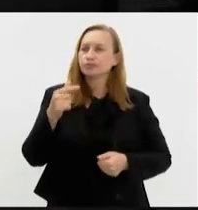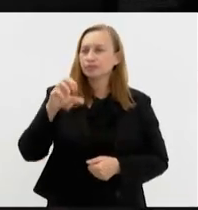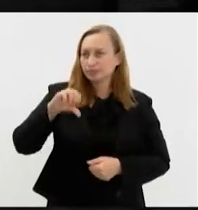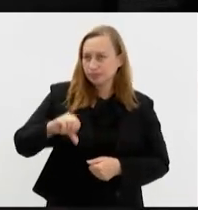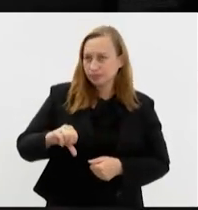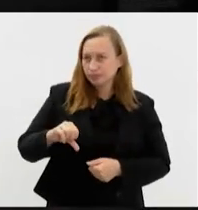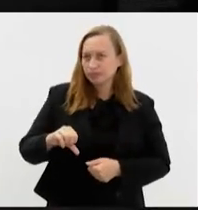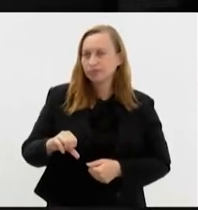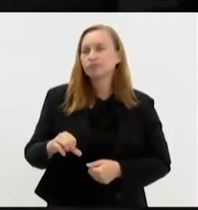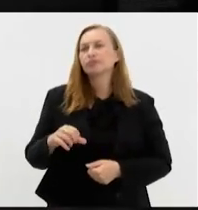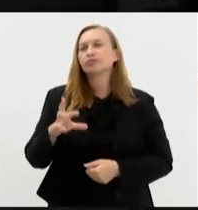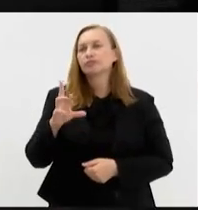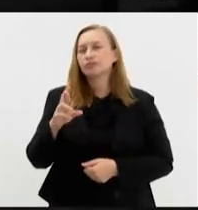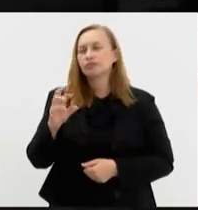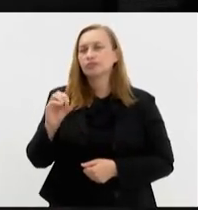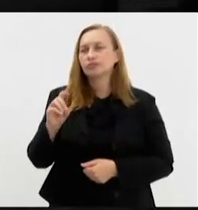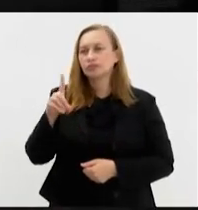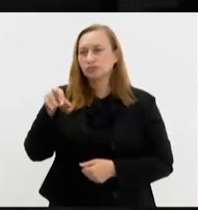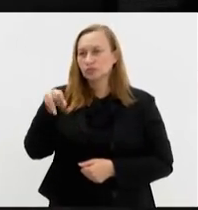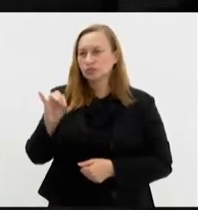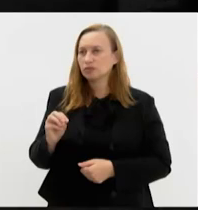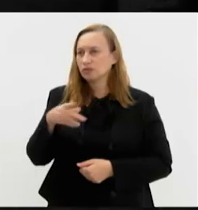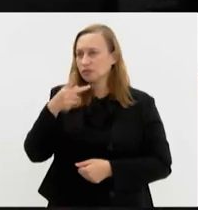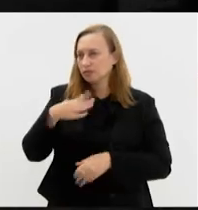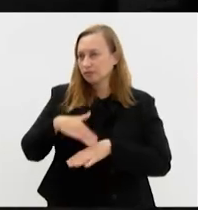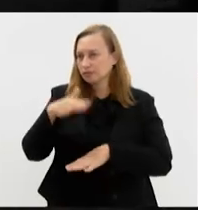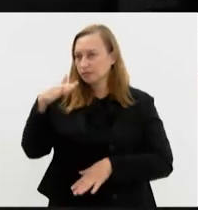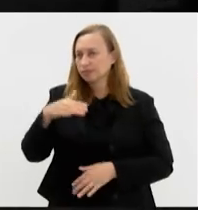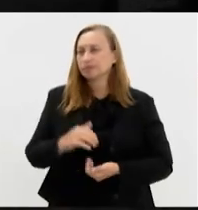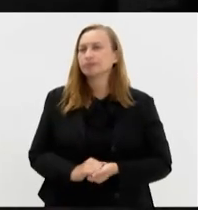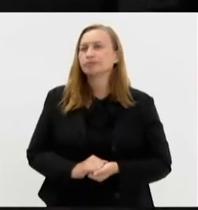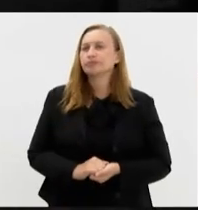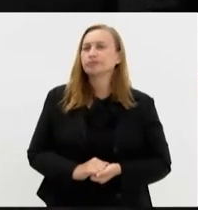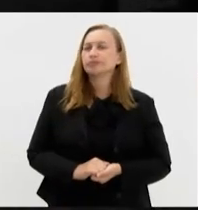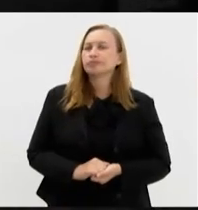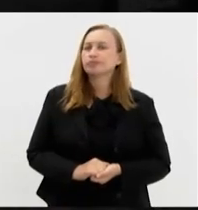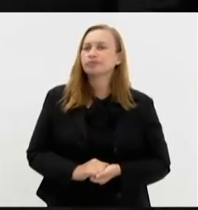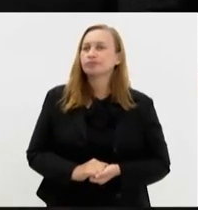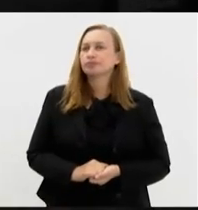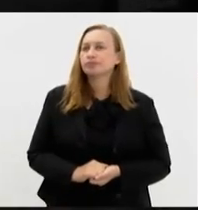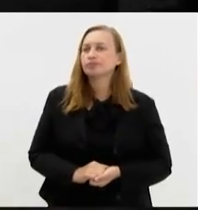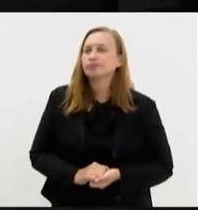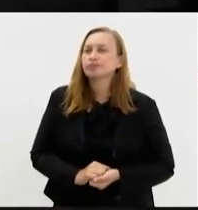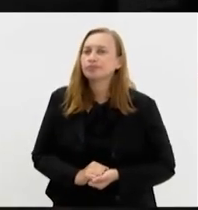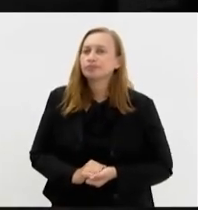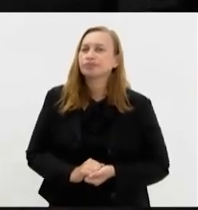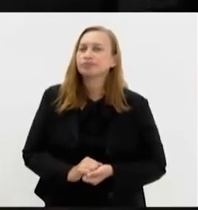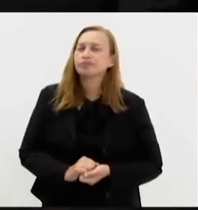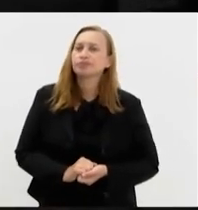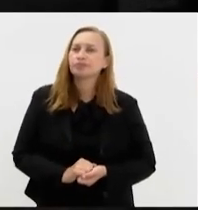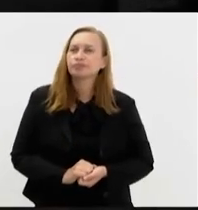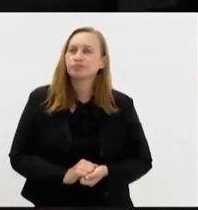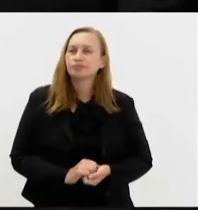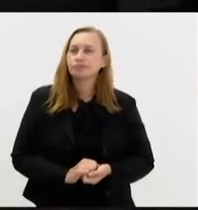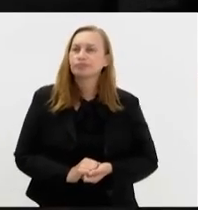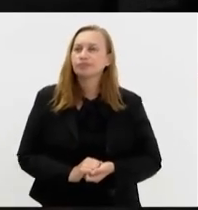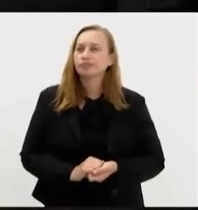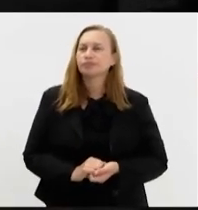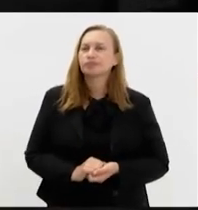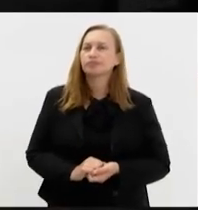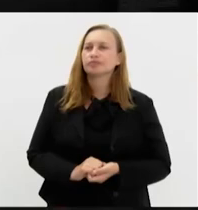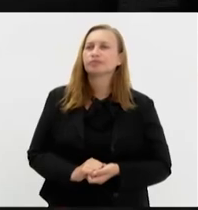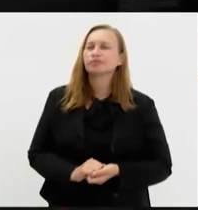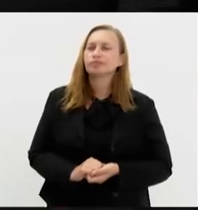aí Rodrigo vai esmar um pouco essa temática a gente vai tentar aqui ousar complementar de forma colaborativa né uma